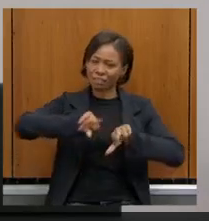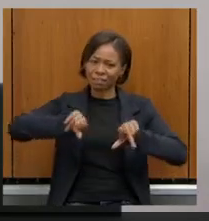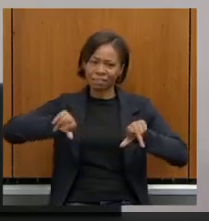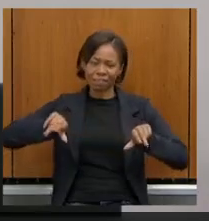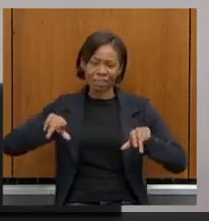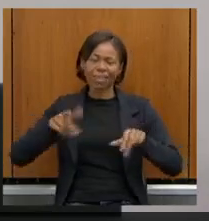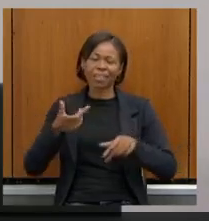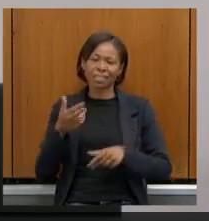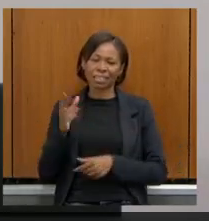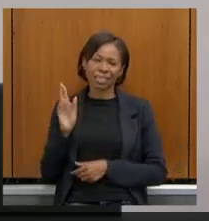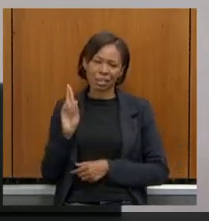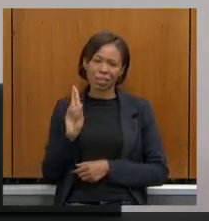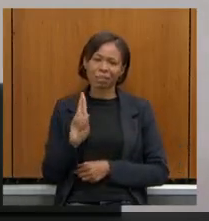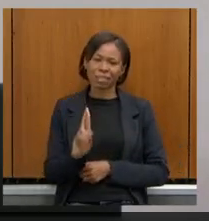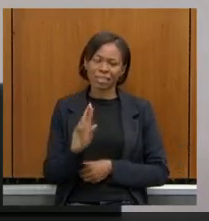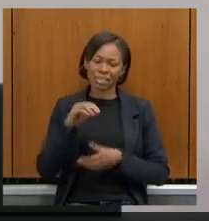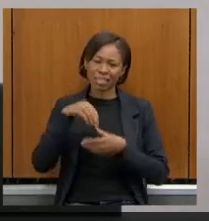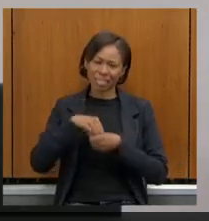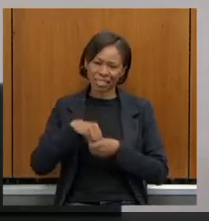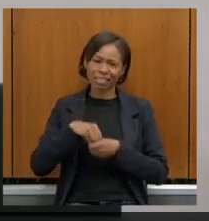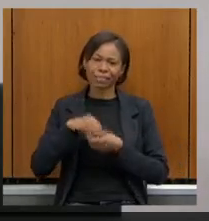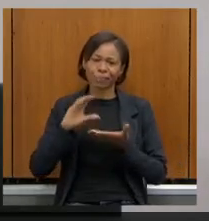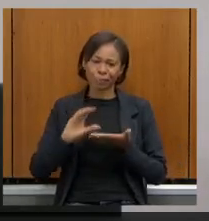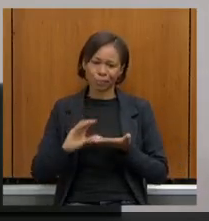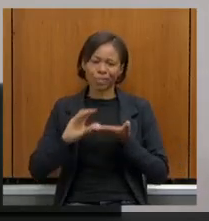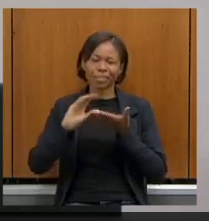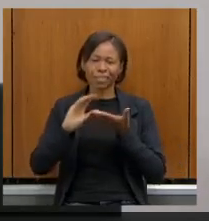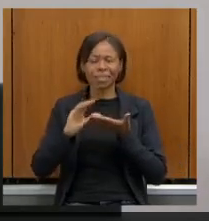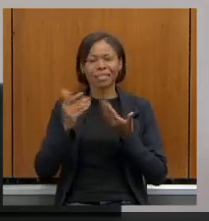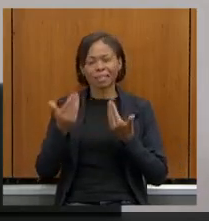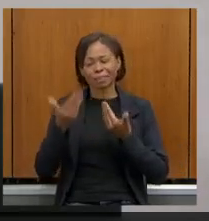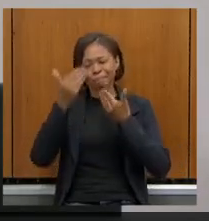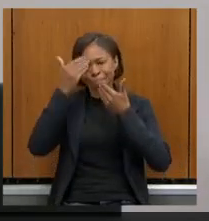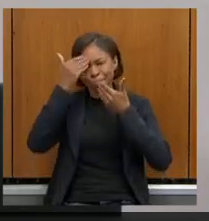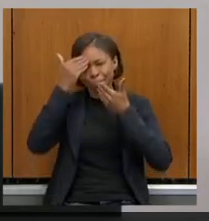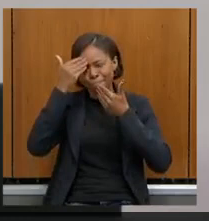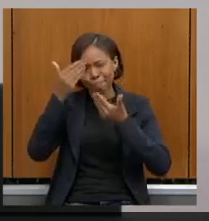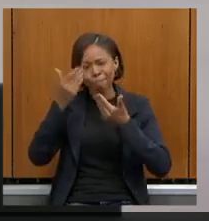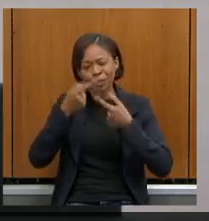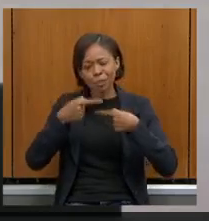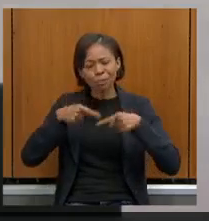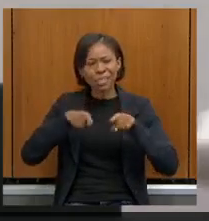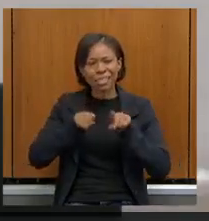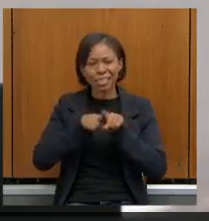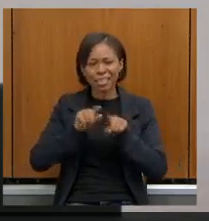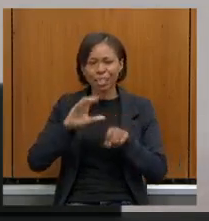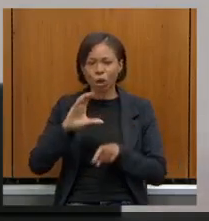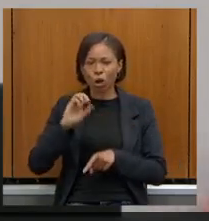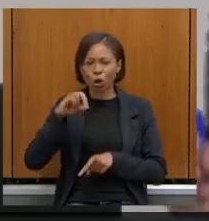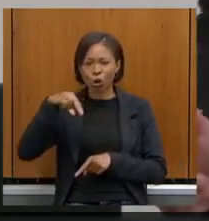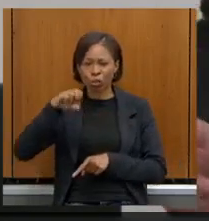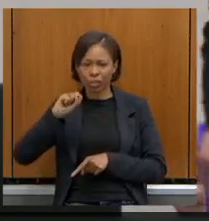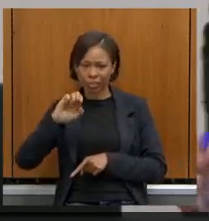representados aí junto ao nosso CONSEC então fica aí o nosso muito obrigado pela grande parceria do CONSEC atual